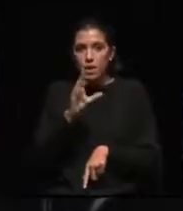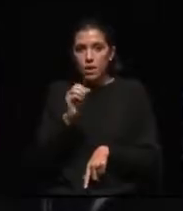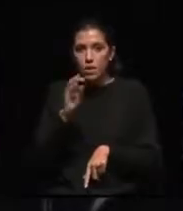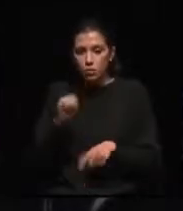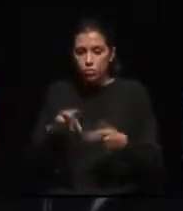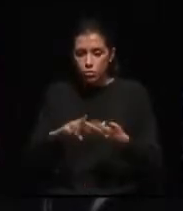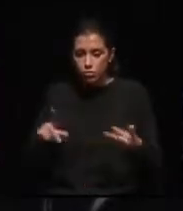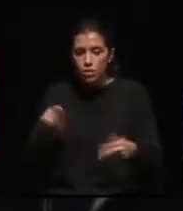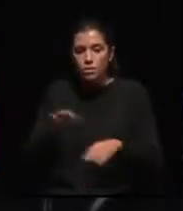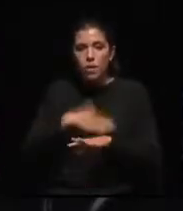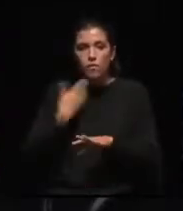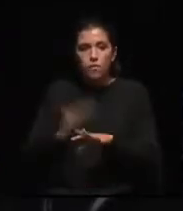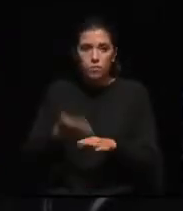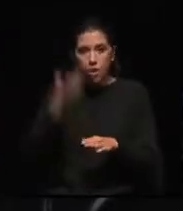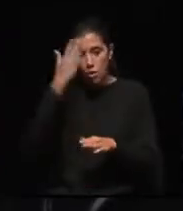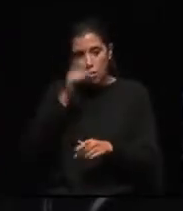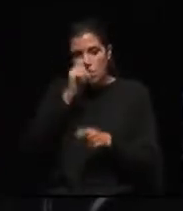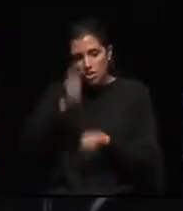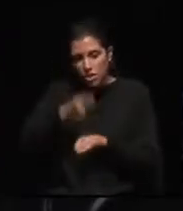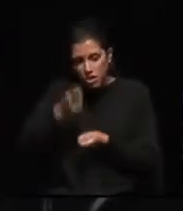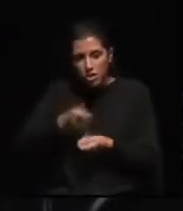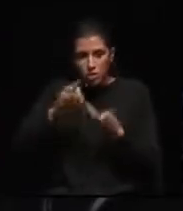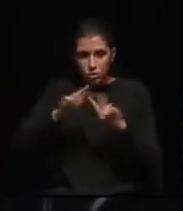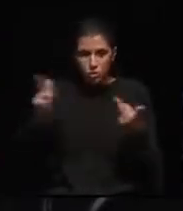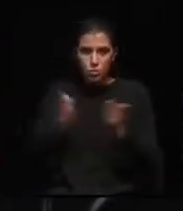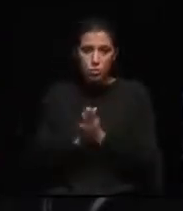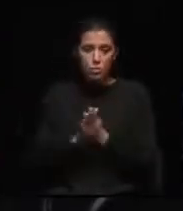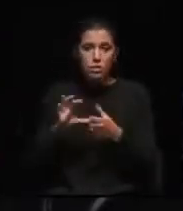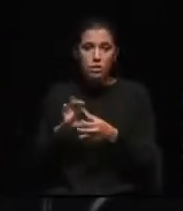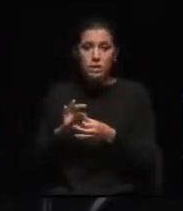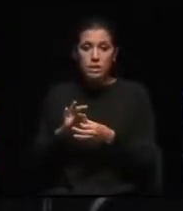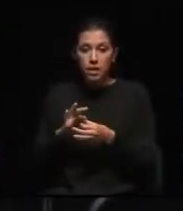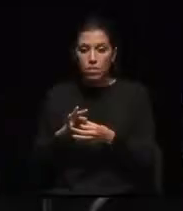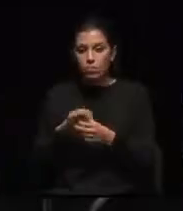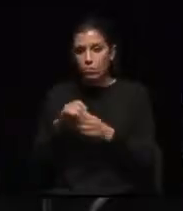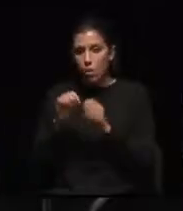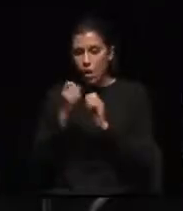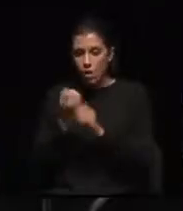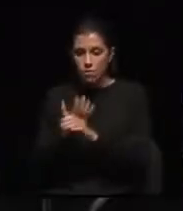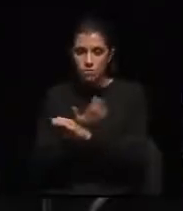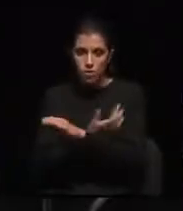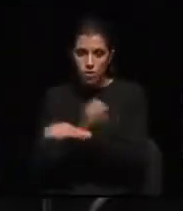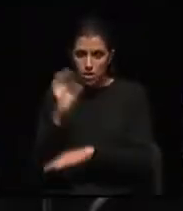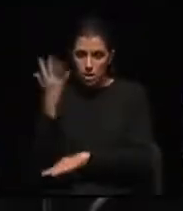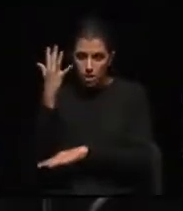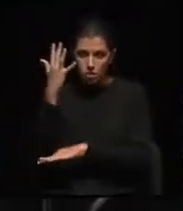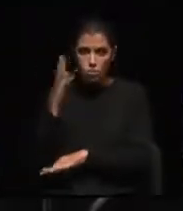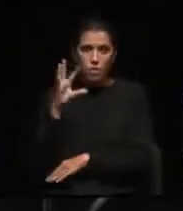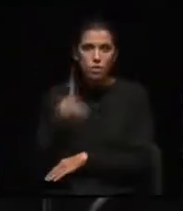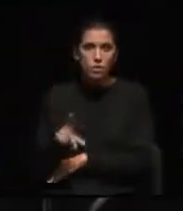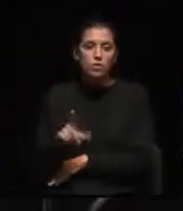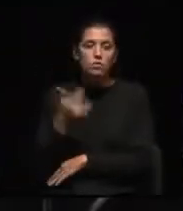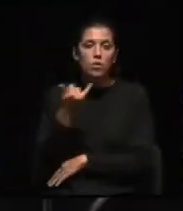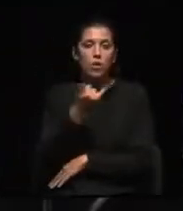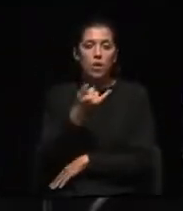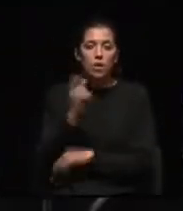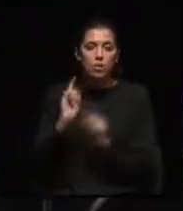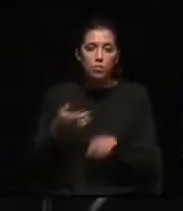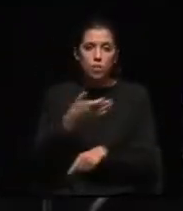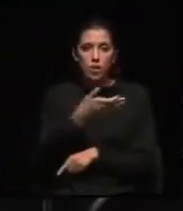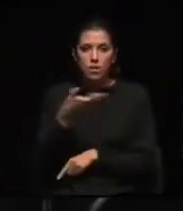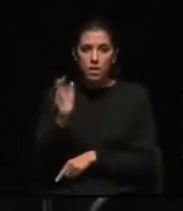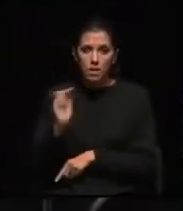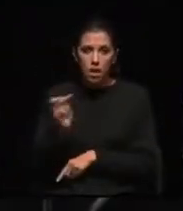autarquia. Em relação ao Regulamento Municipal do Arvoredo de Lisboa, que está em vigor há 7 anos, continuamos a defender a